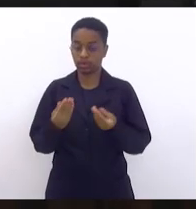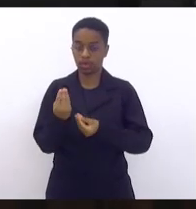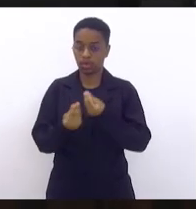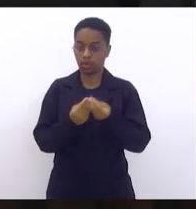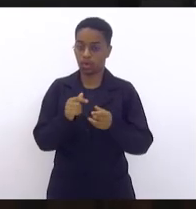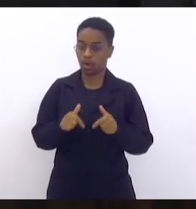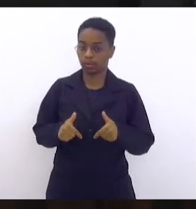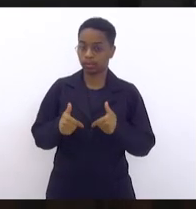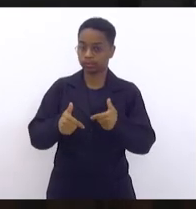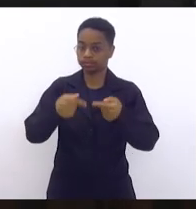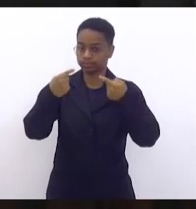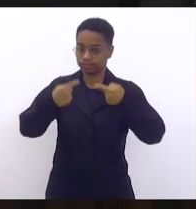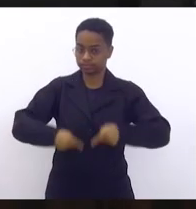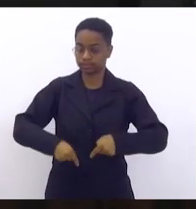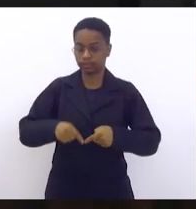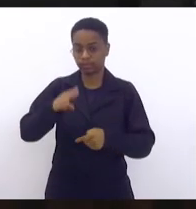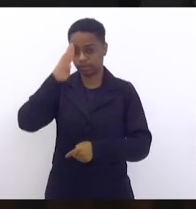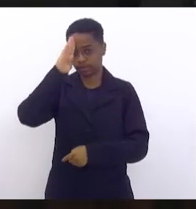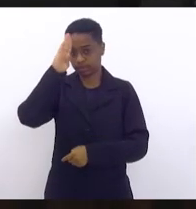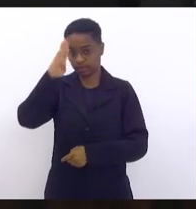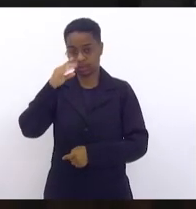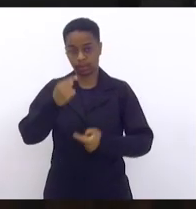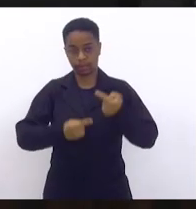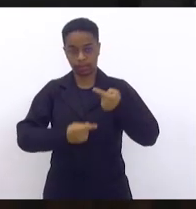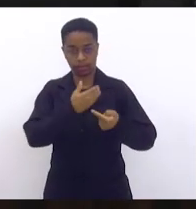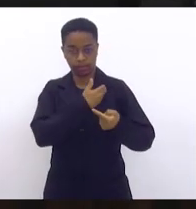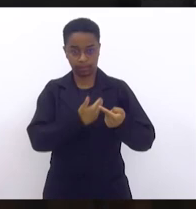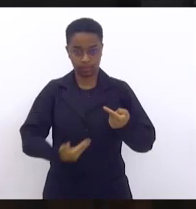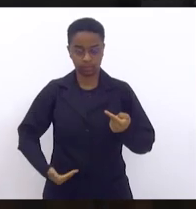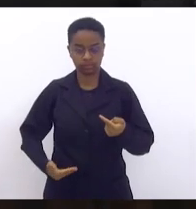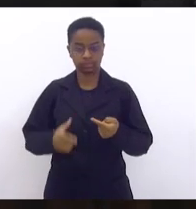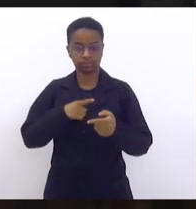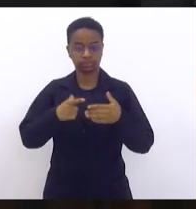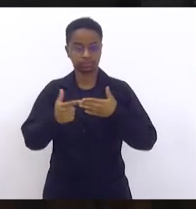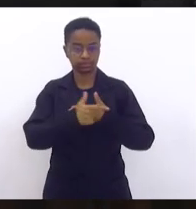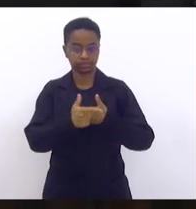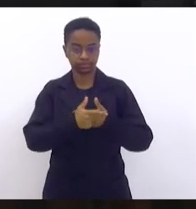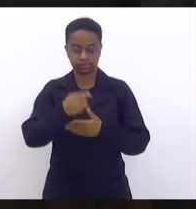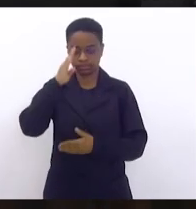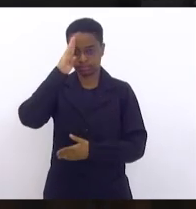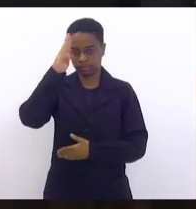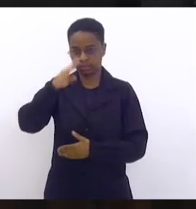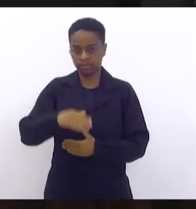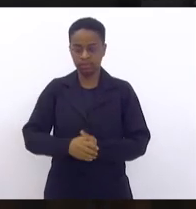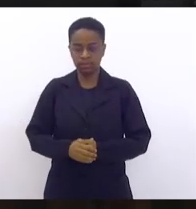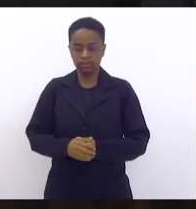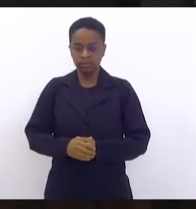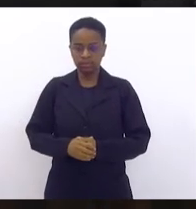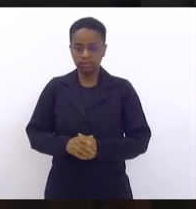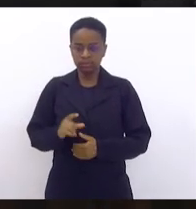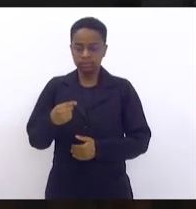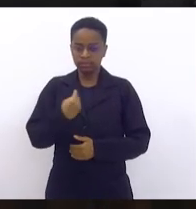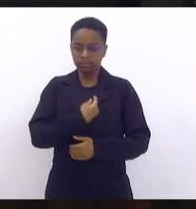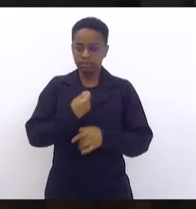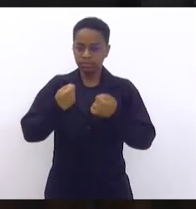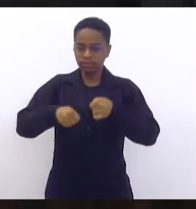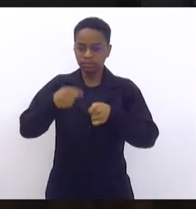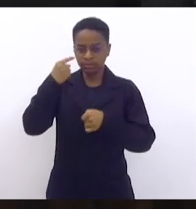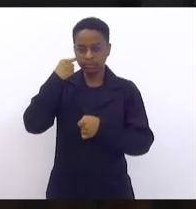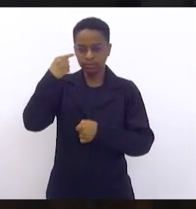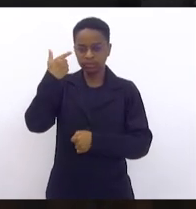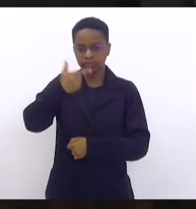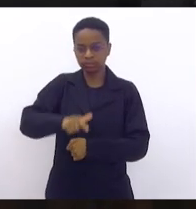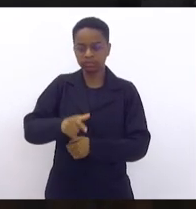é fundamental que as políticas públicas desempenham um papel Central precisamos repensar